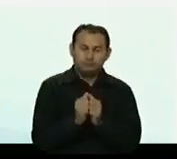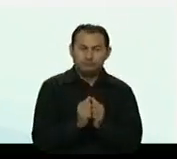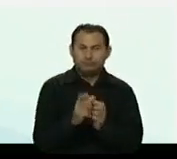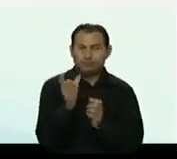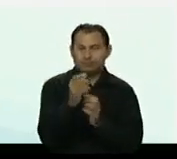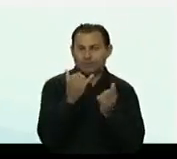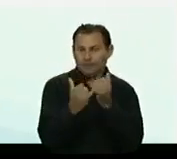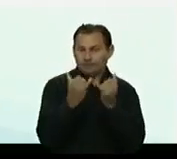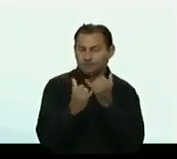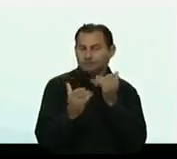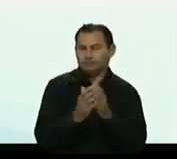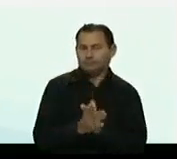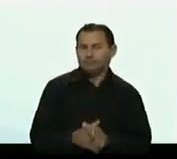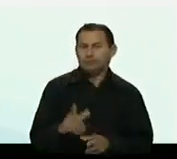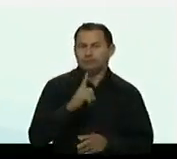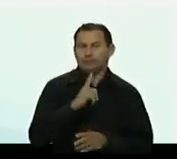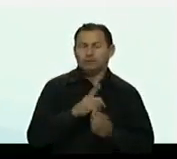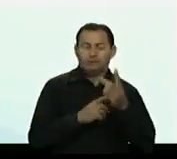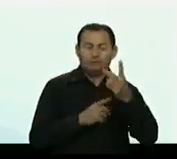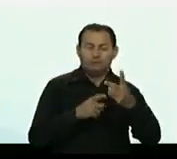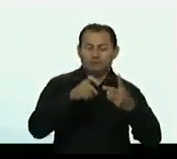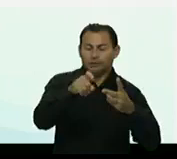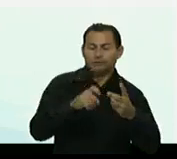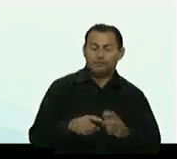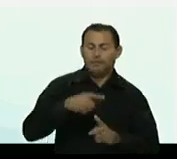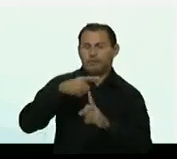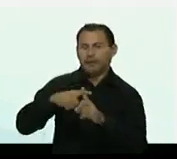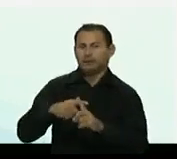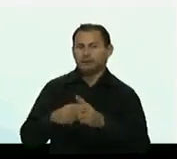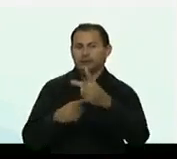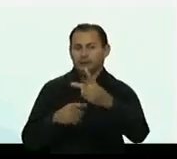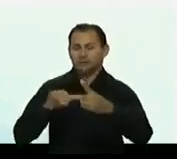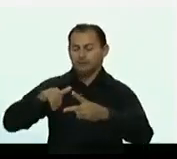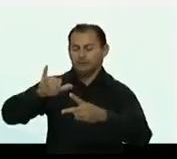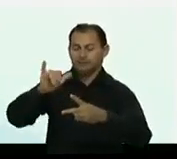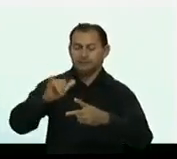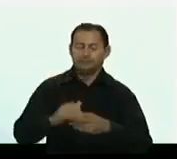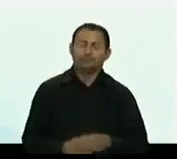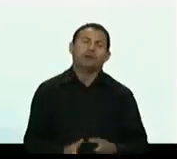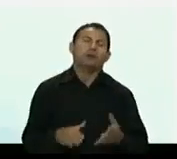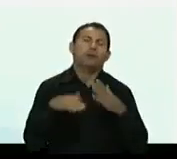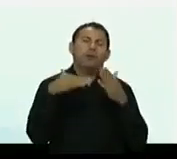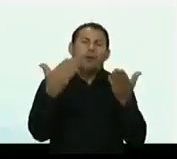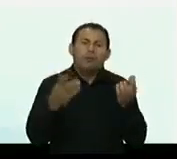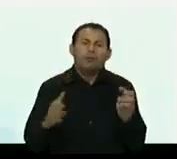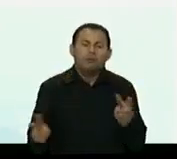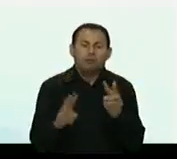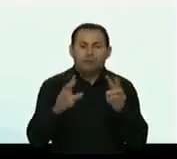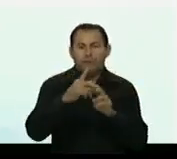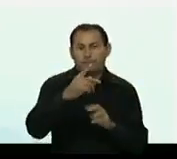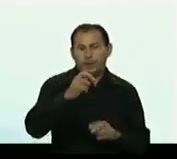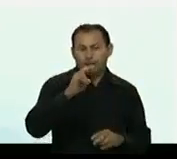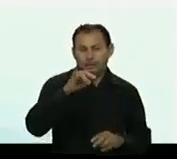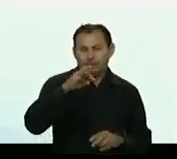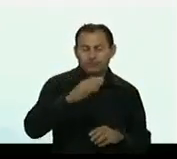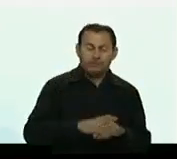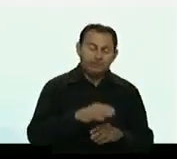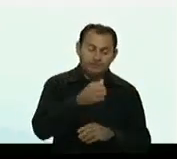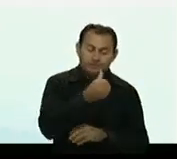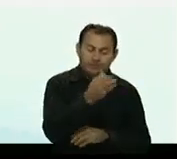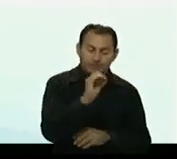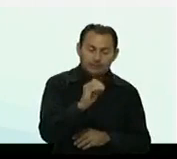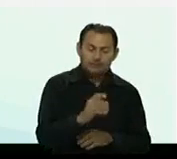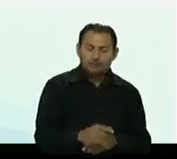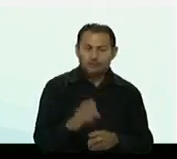termos semelhantes. Então, teremos 2x mais 2y. Qual que é o valor do perímetro? Não é 60?